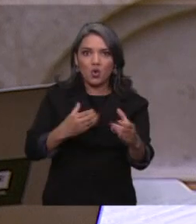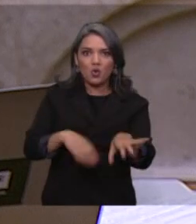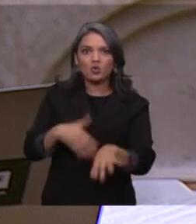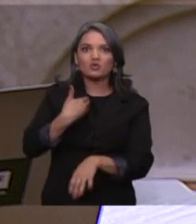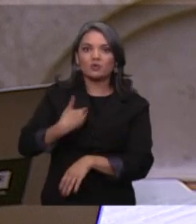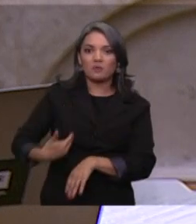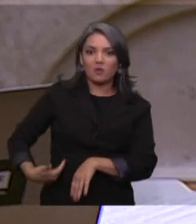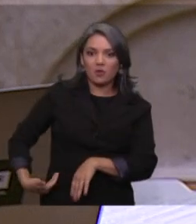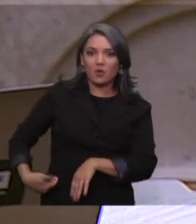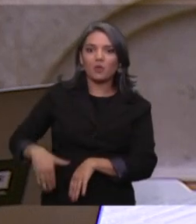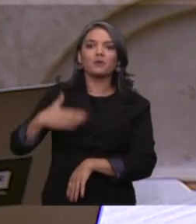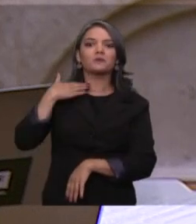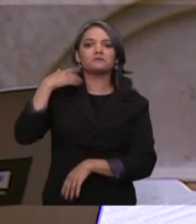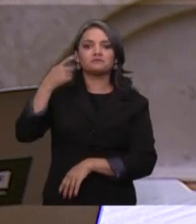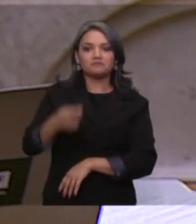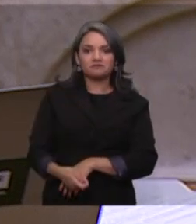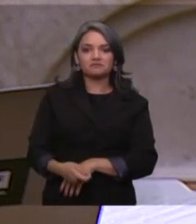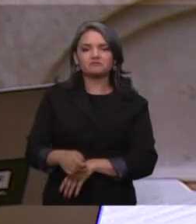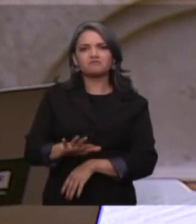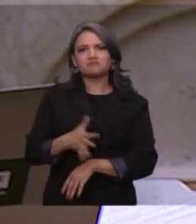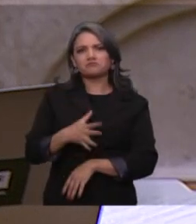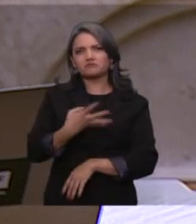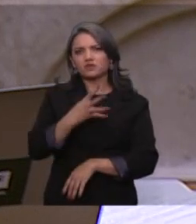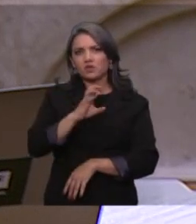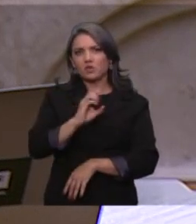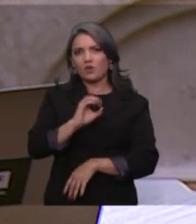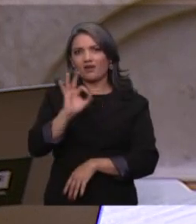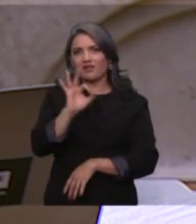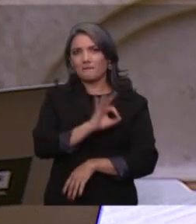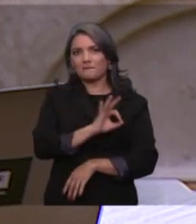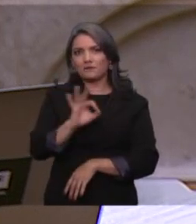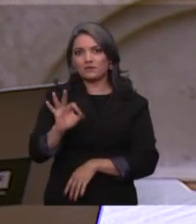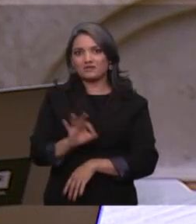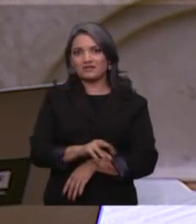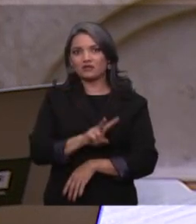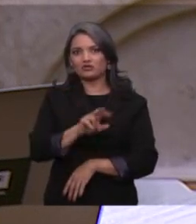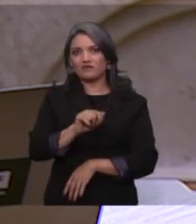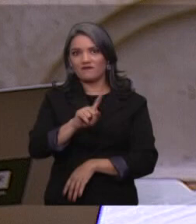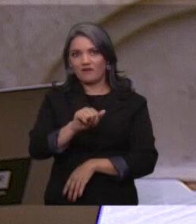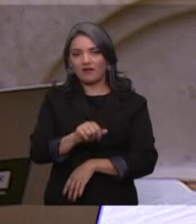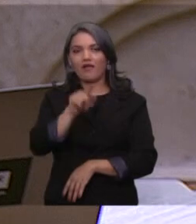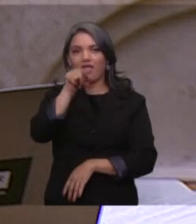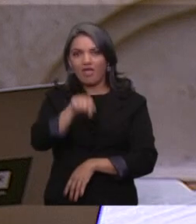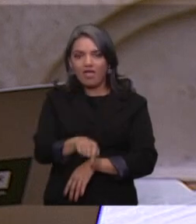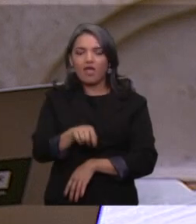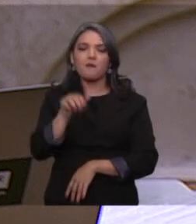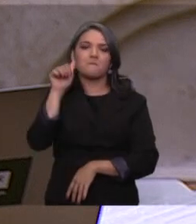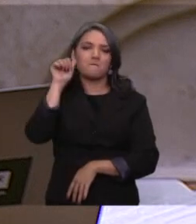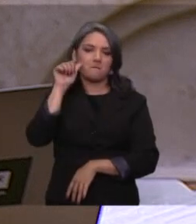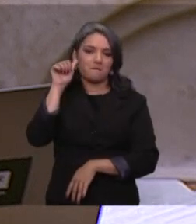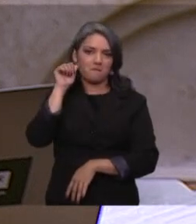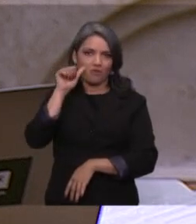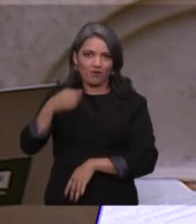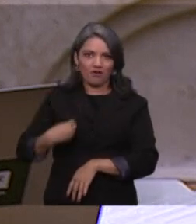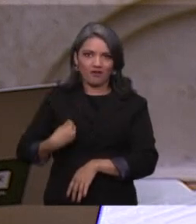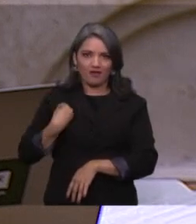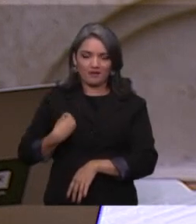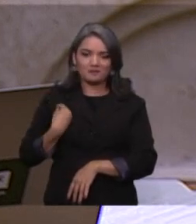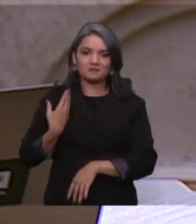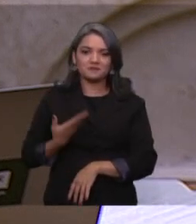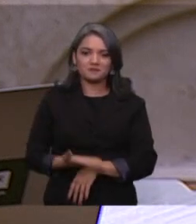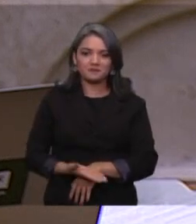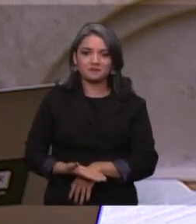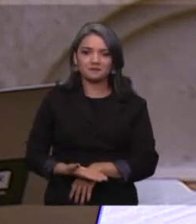particularmente, cerca de 40% das vagas hoje na magistratura já são as vagas ocupadas por